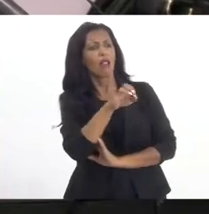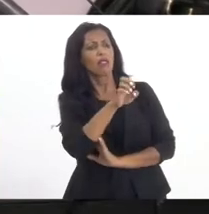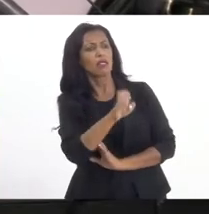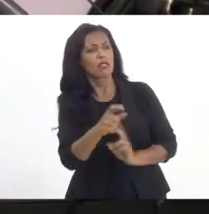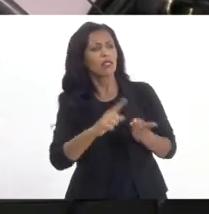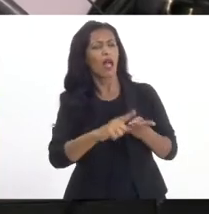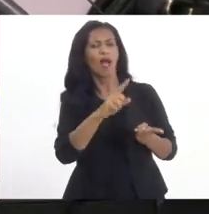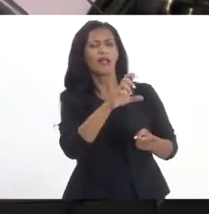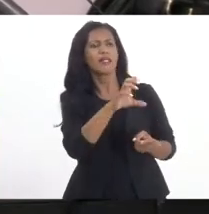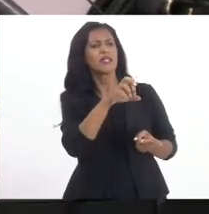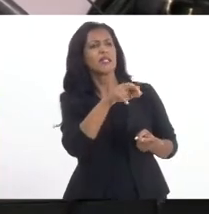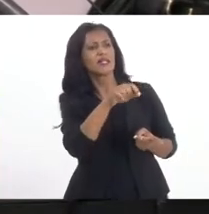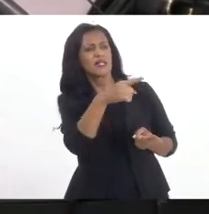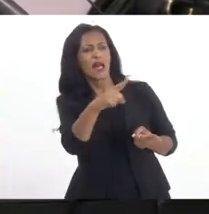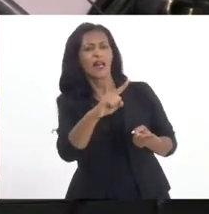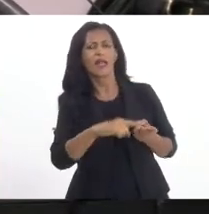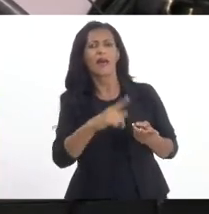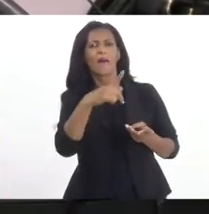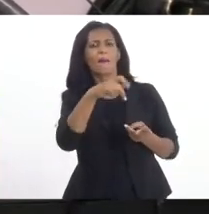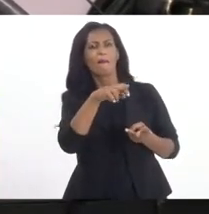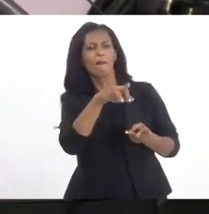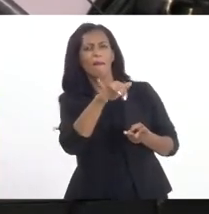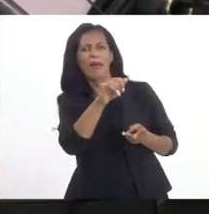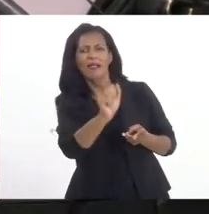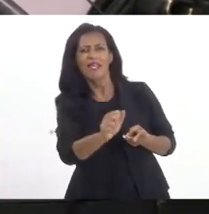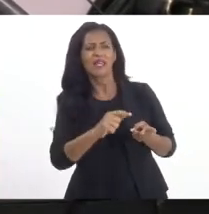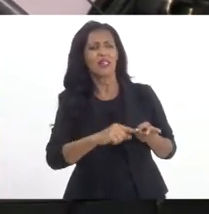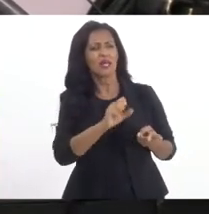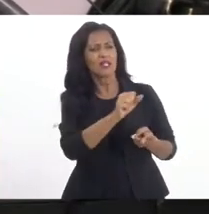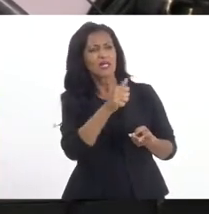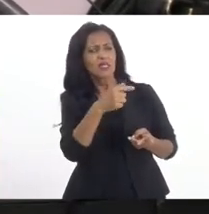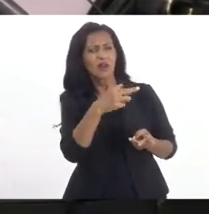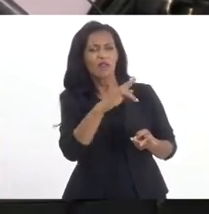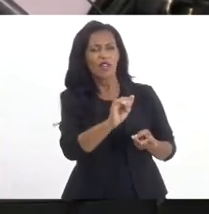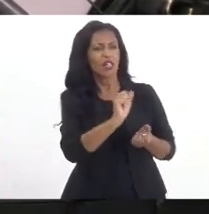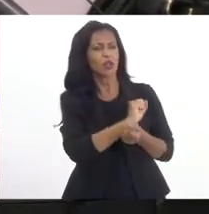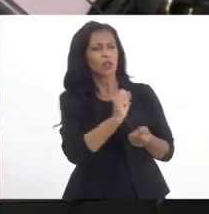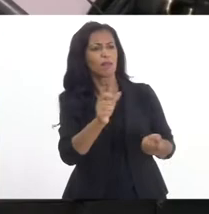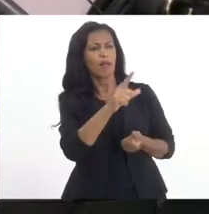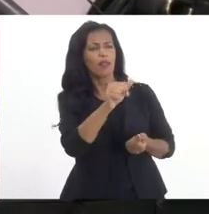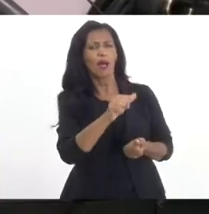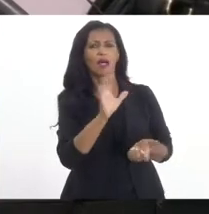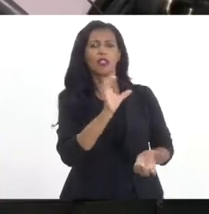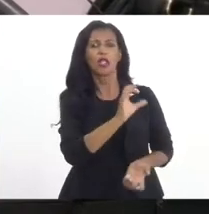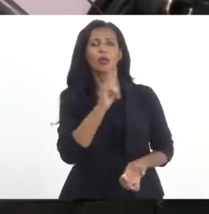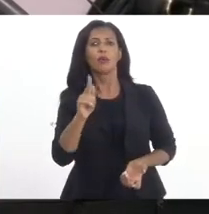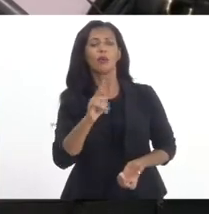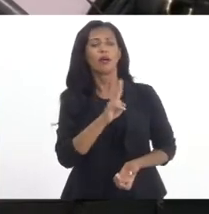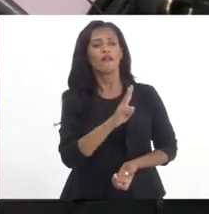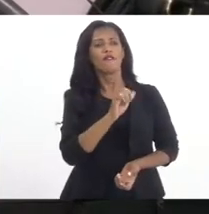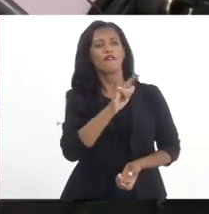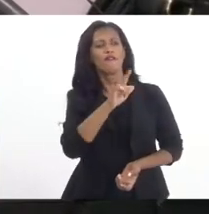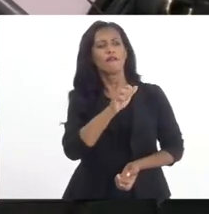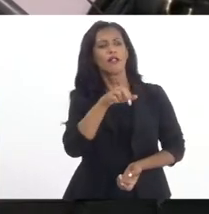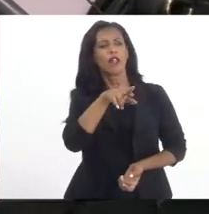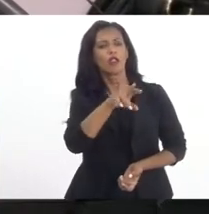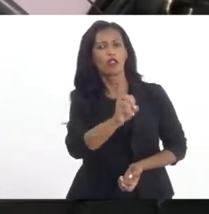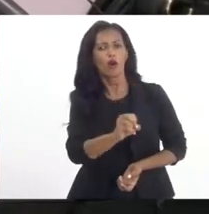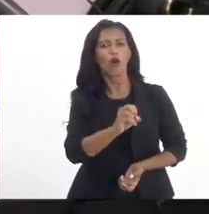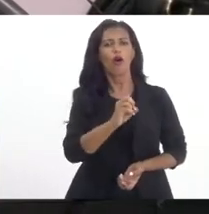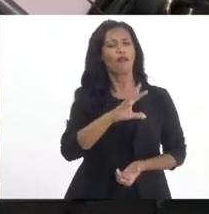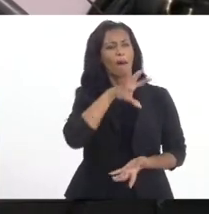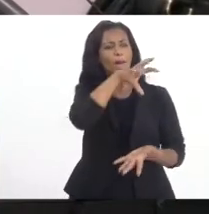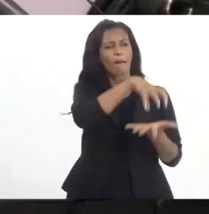Aço, Cesarão, vai lá nas Pedrinhas, vai lá São Fernando, Liberdade, vai em Campo Grande, Vila Nova, Corcunjinho